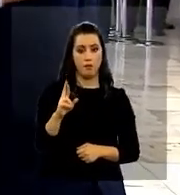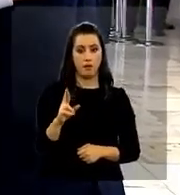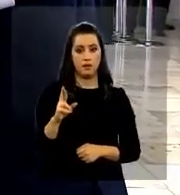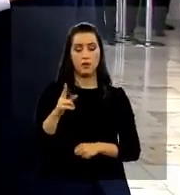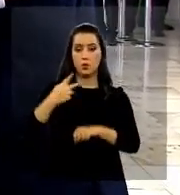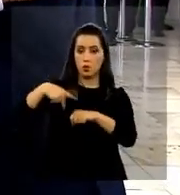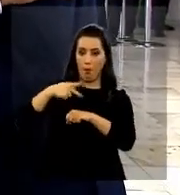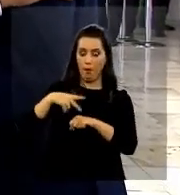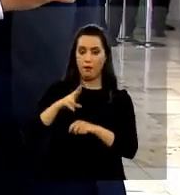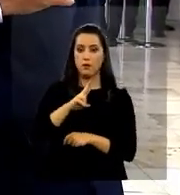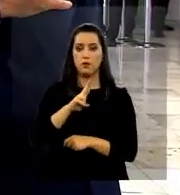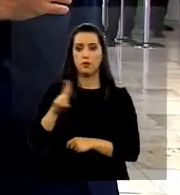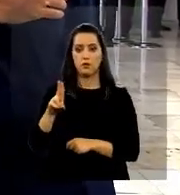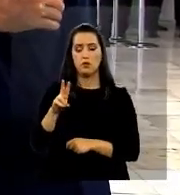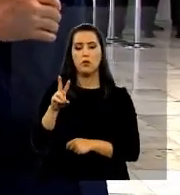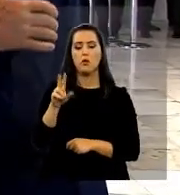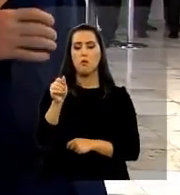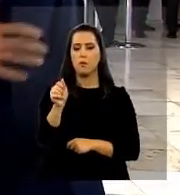Angola.